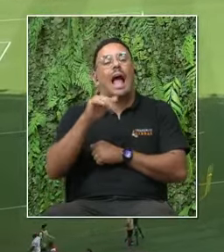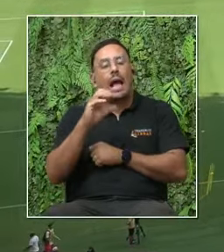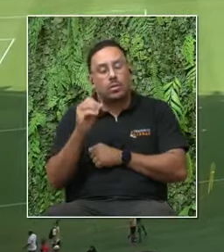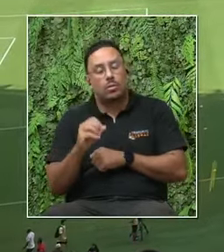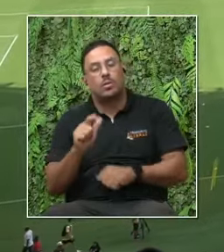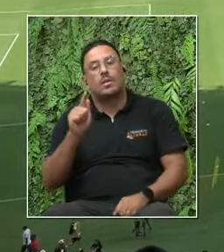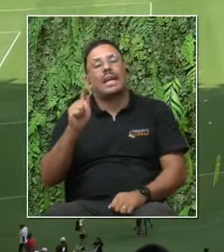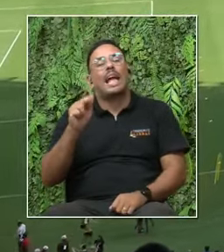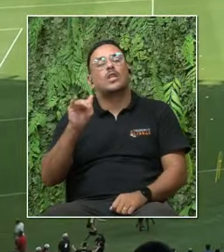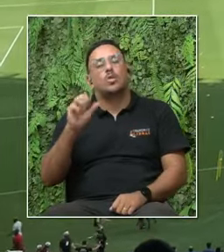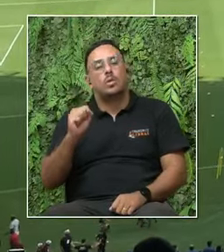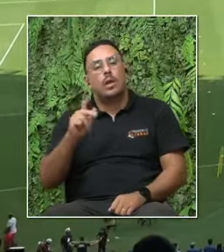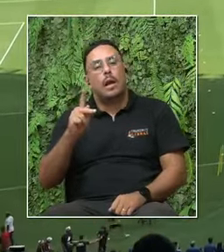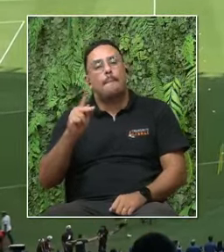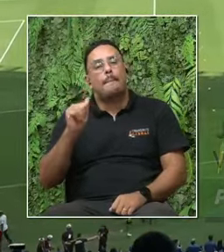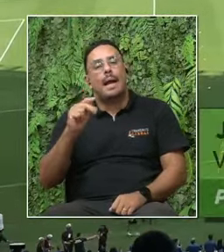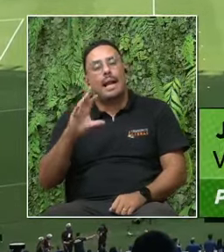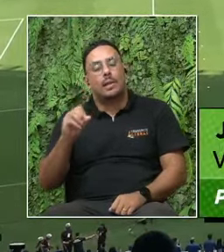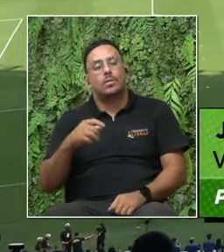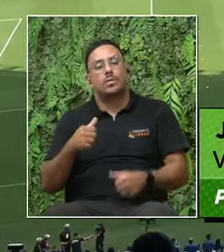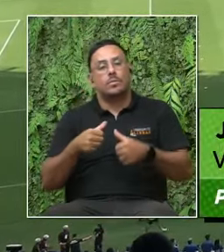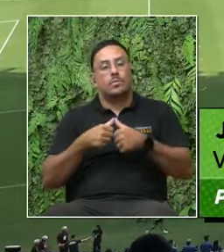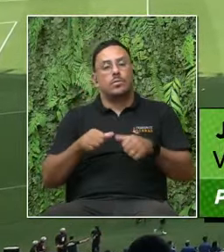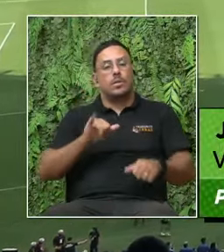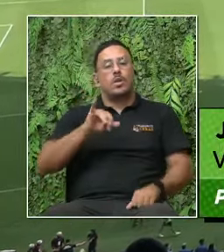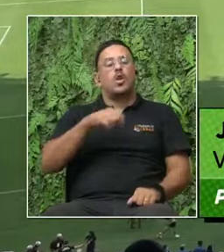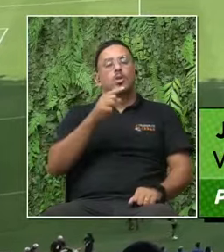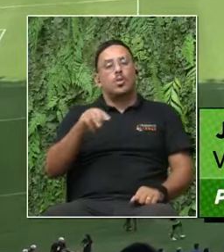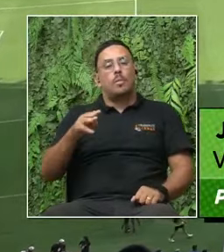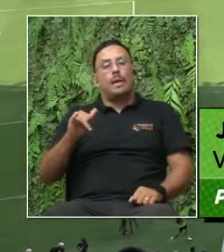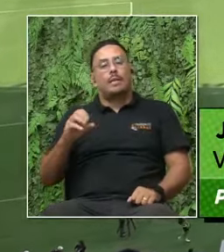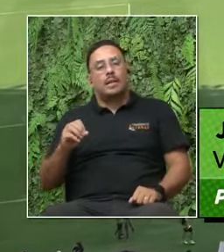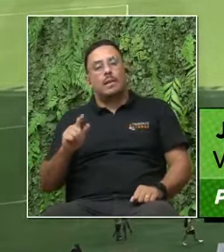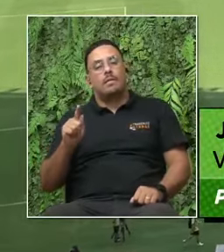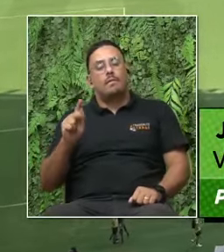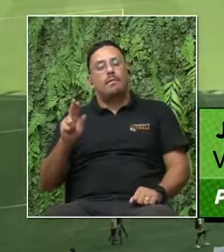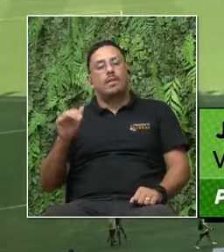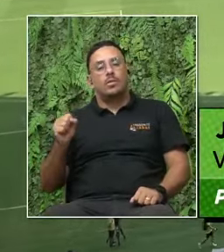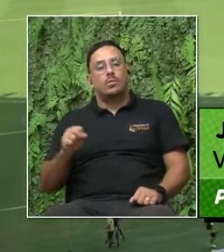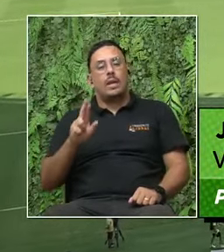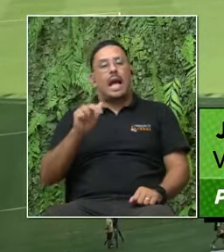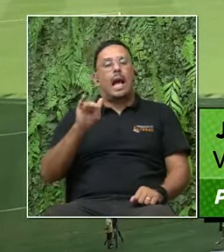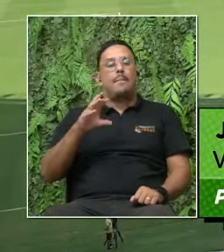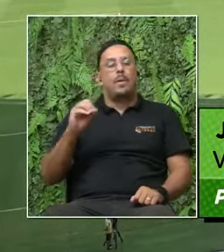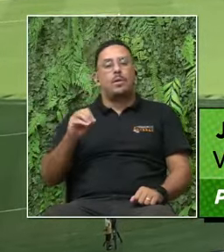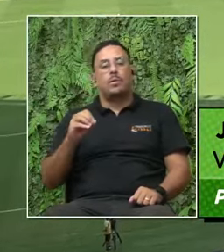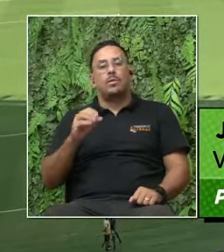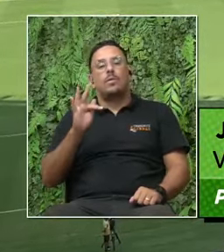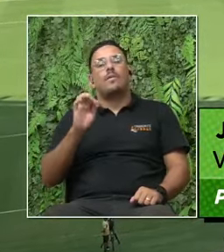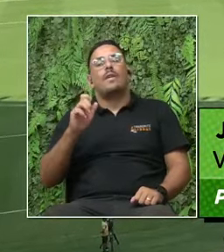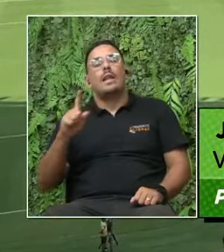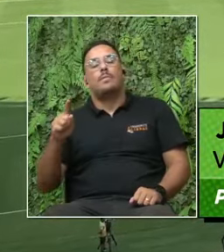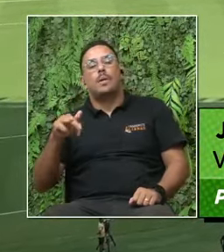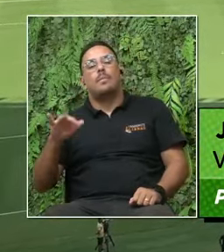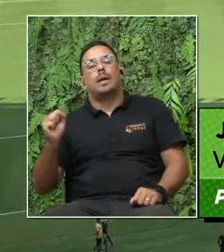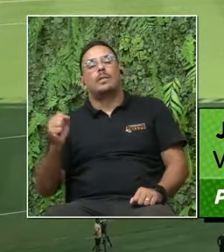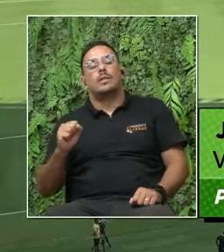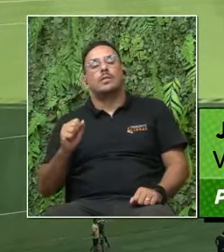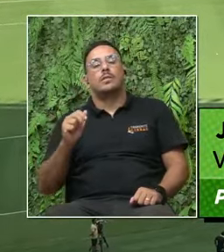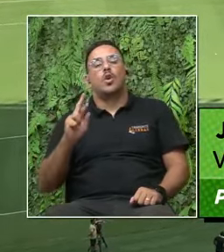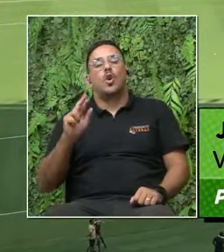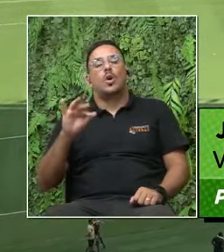o gasolina tem o Palácios zagueiro João Marcelo Vidal Ramiro Felipe Machado